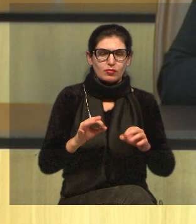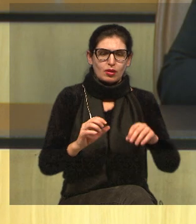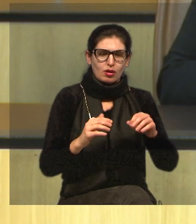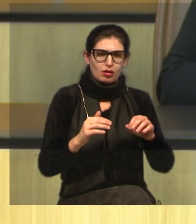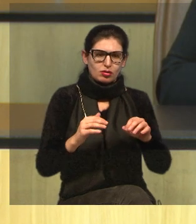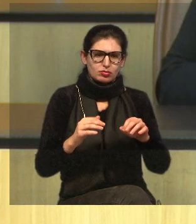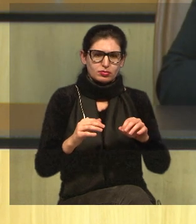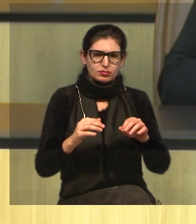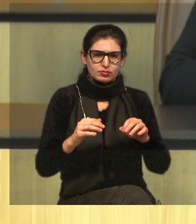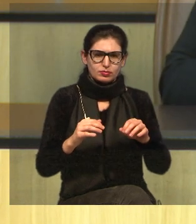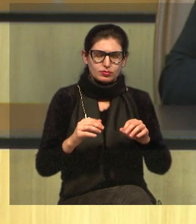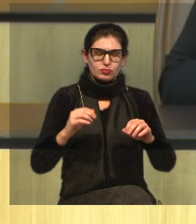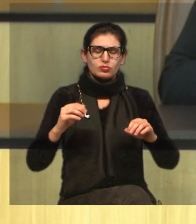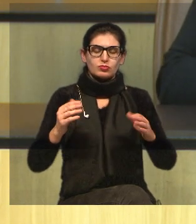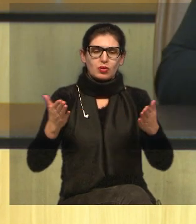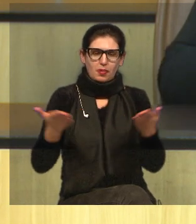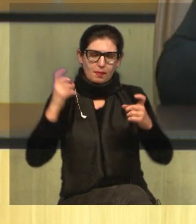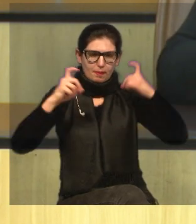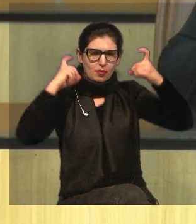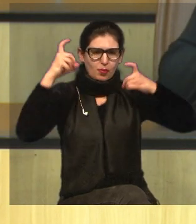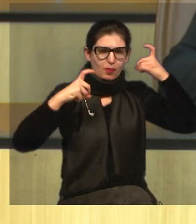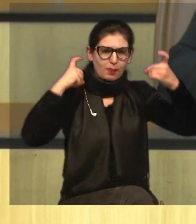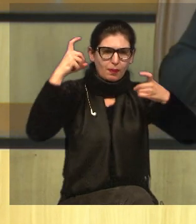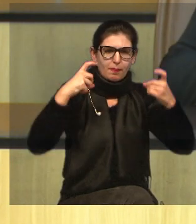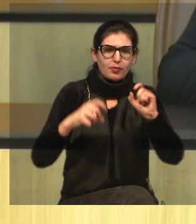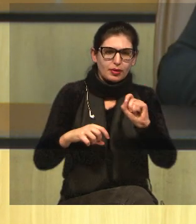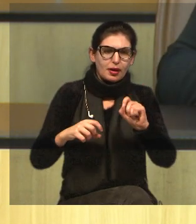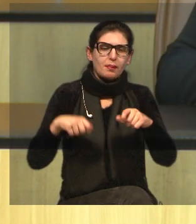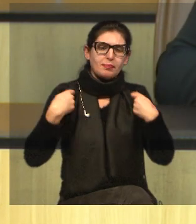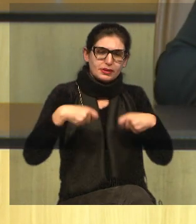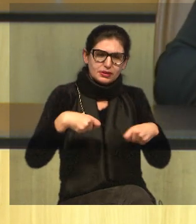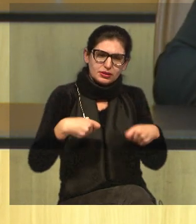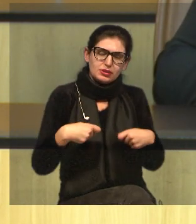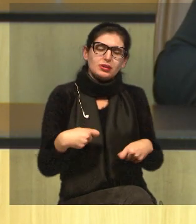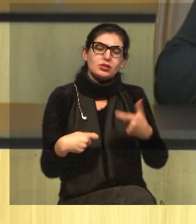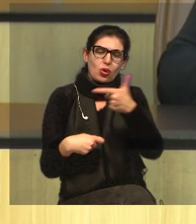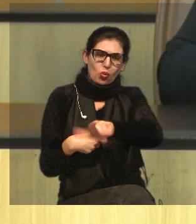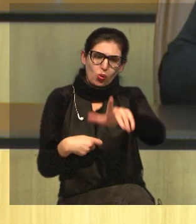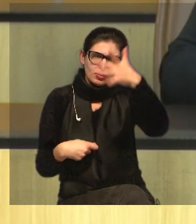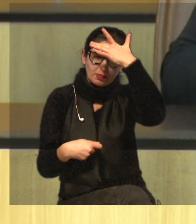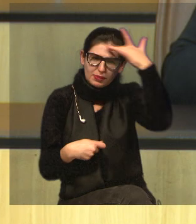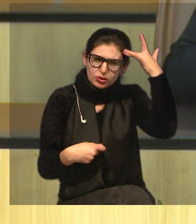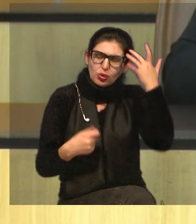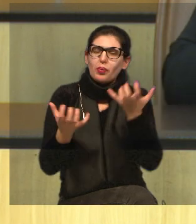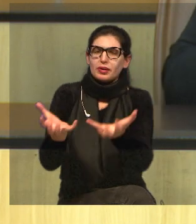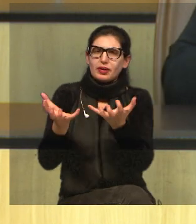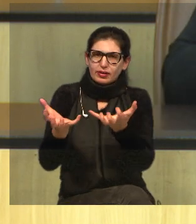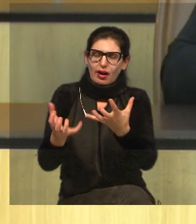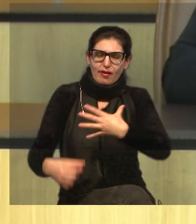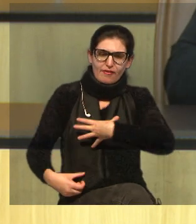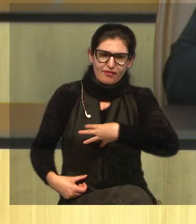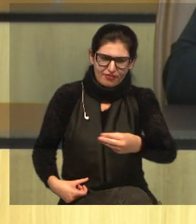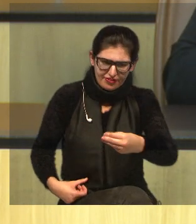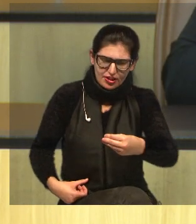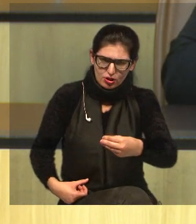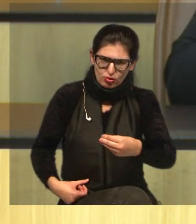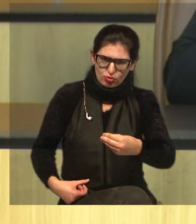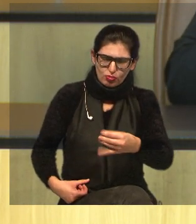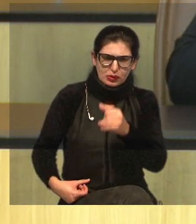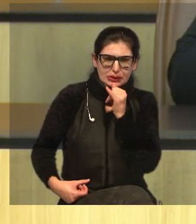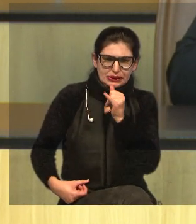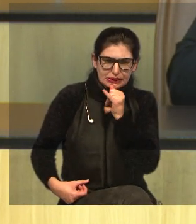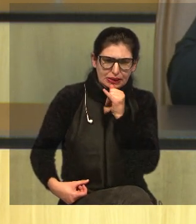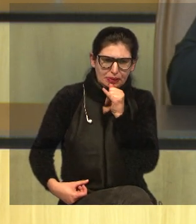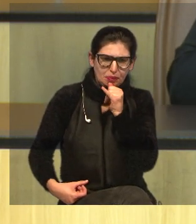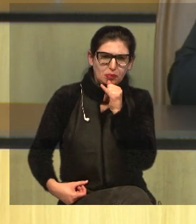E isso me preocupa. Acelerar a adoção, né? Mas não valorizar a